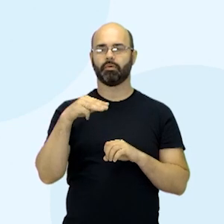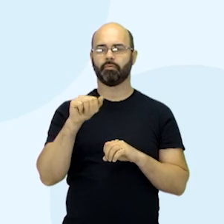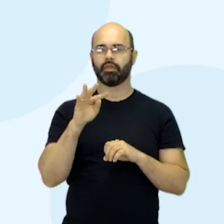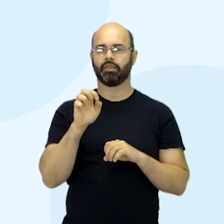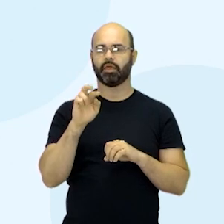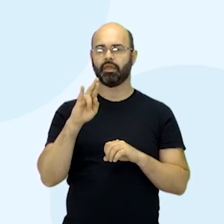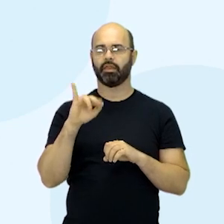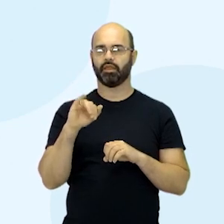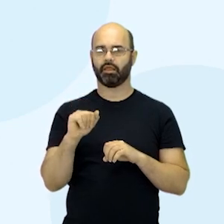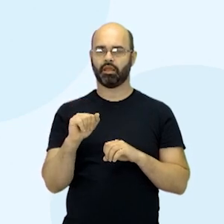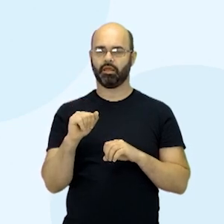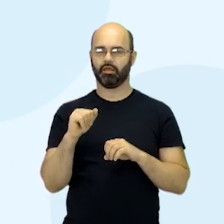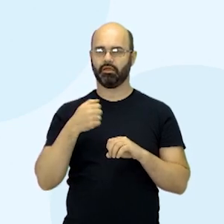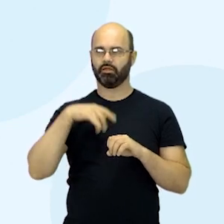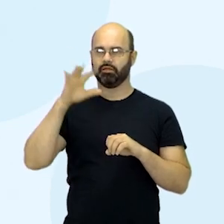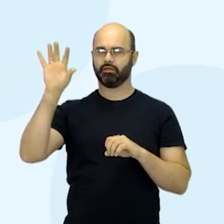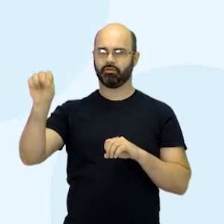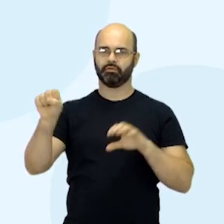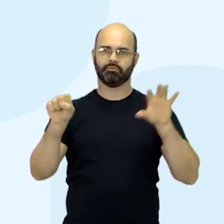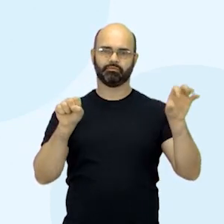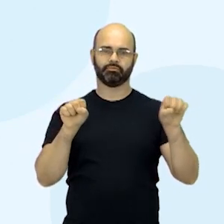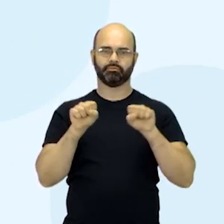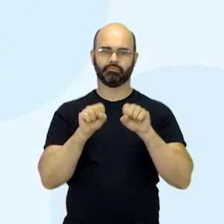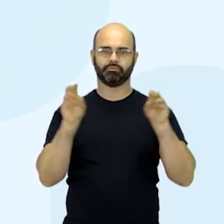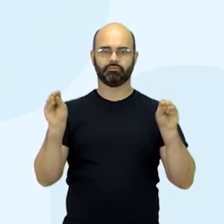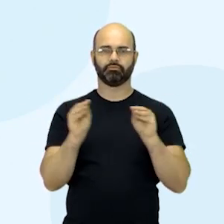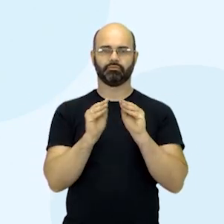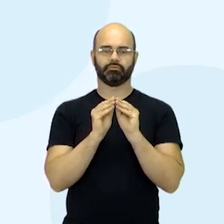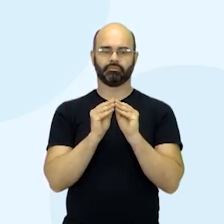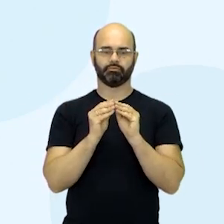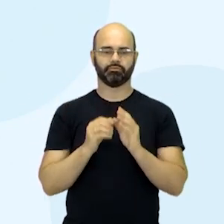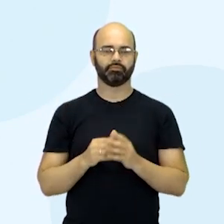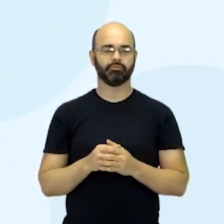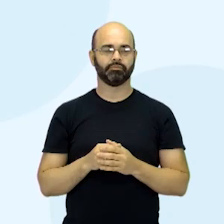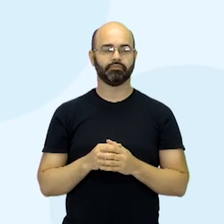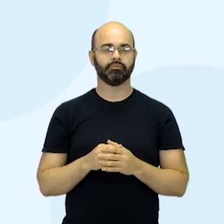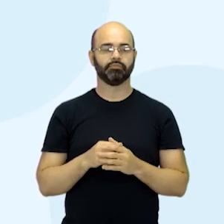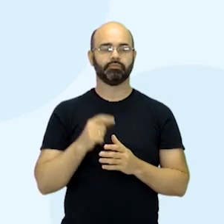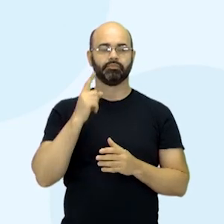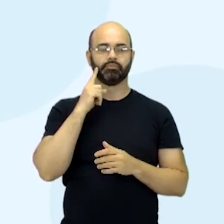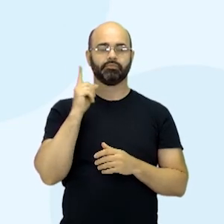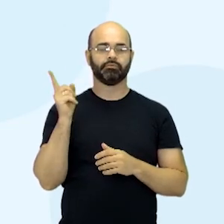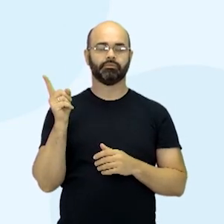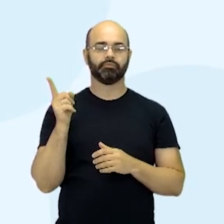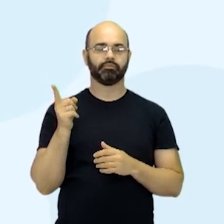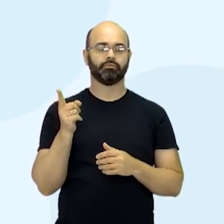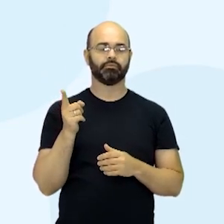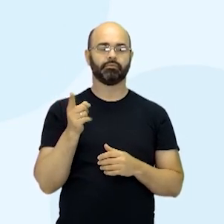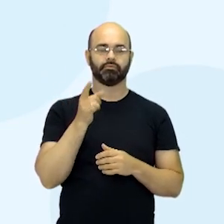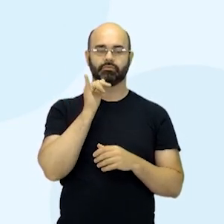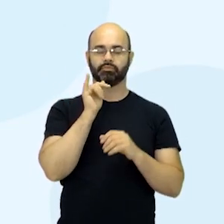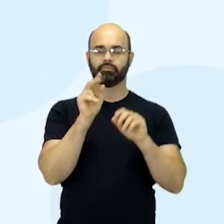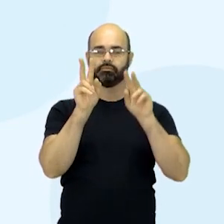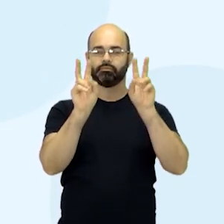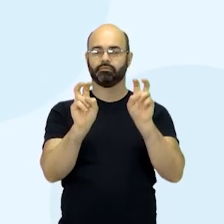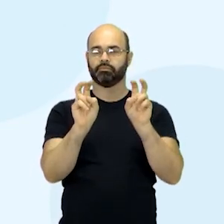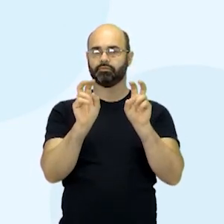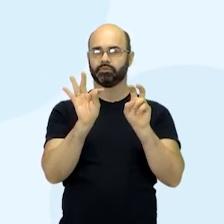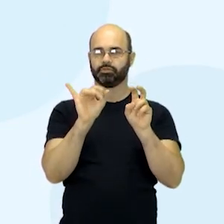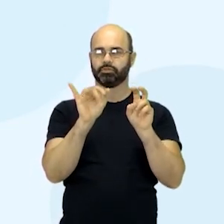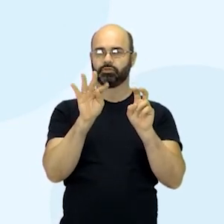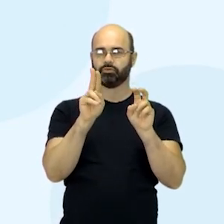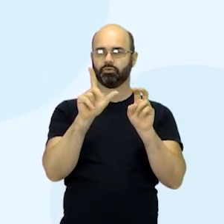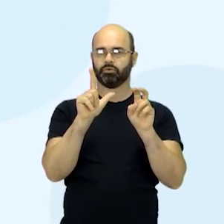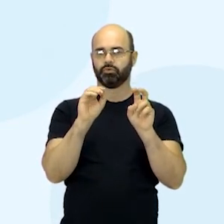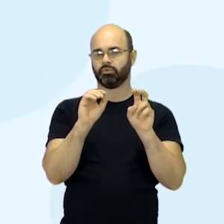lá. Aí tem para vocês as referências. Aí na sequência, então, não se esqueça, na hora do seu título, você vai colocar o